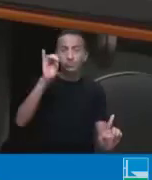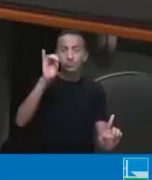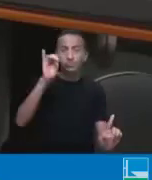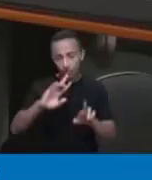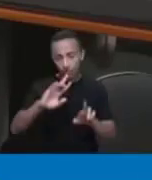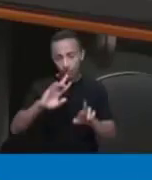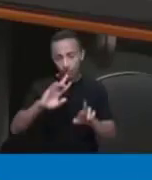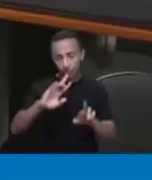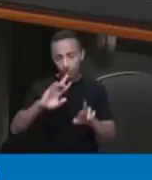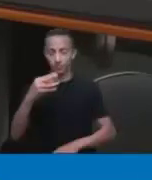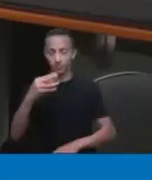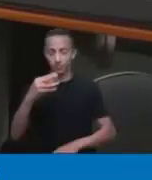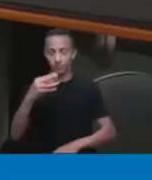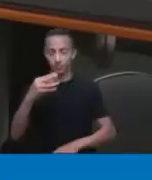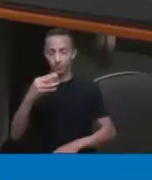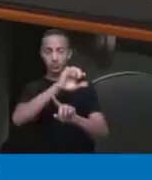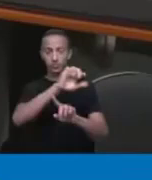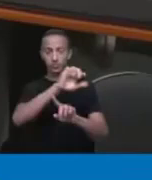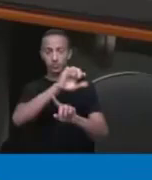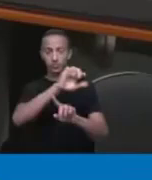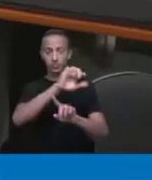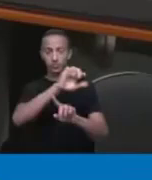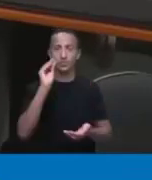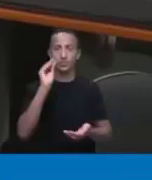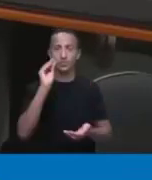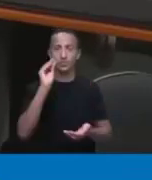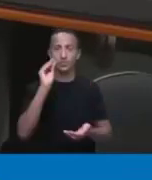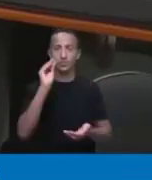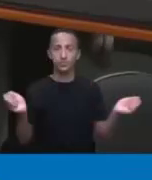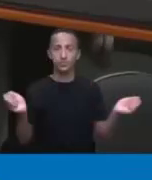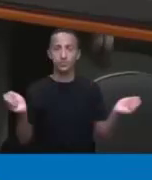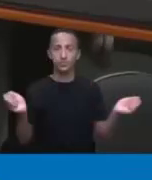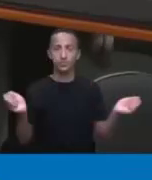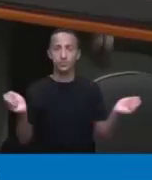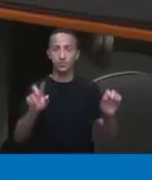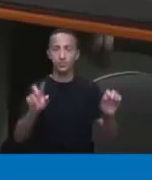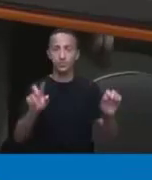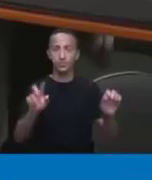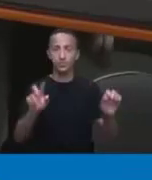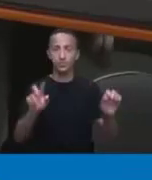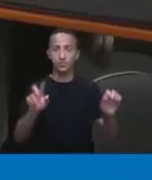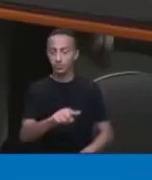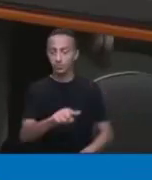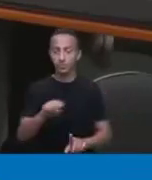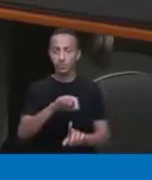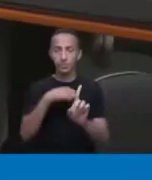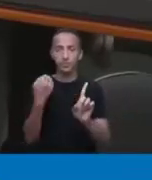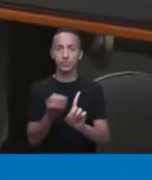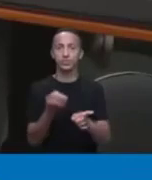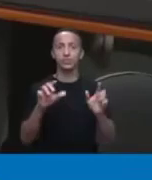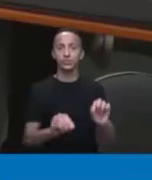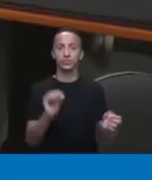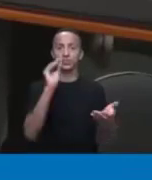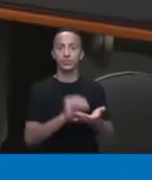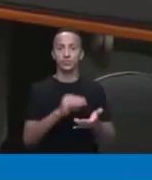e atividades sociais por incapacitantes. E junto à dor física vem a exclusão social, a